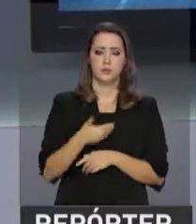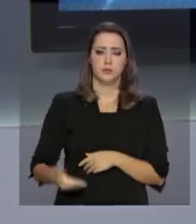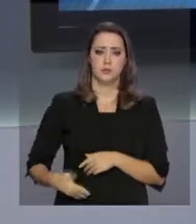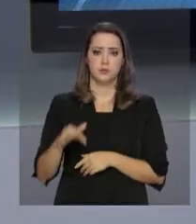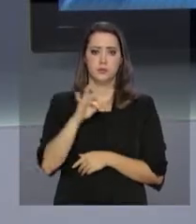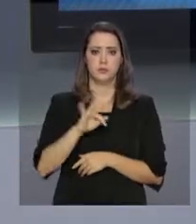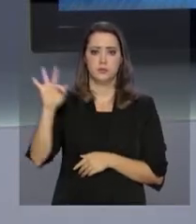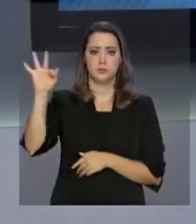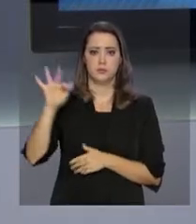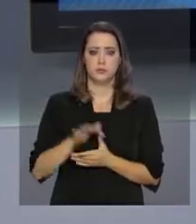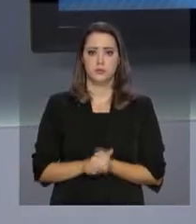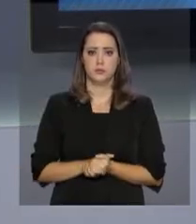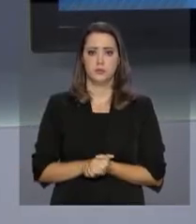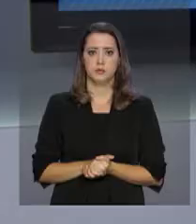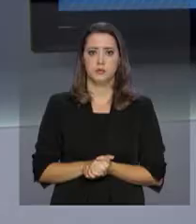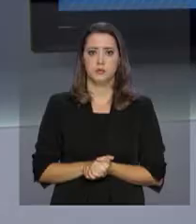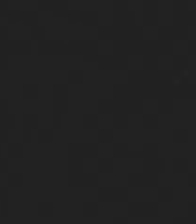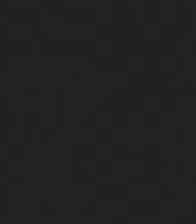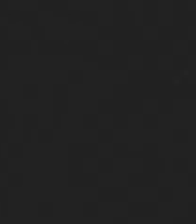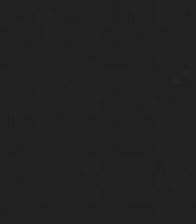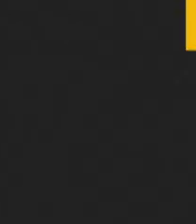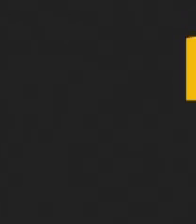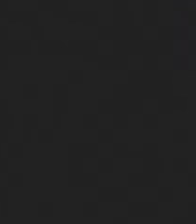nbr a tv do governo federal